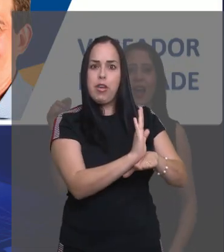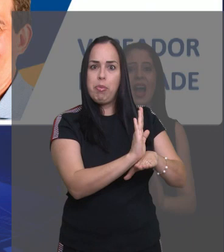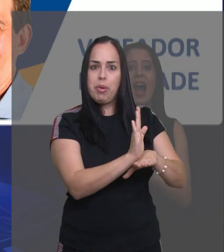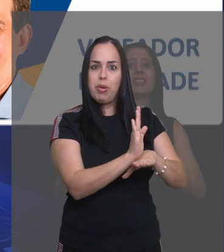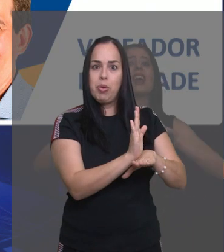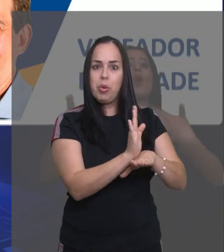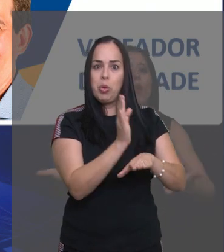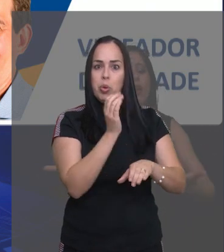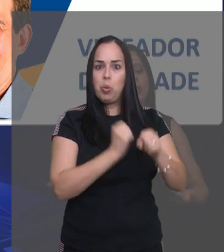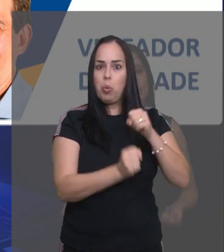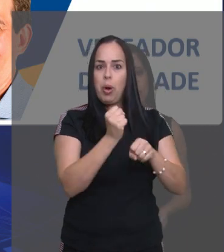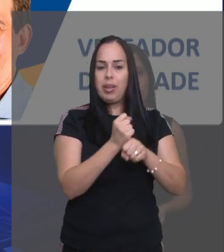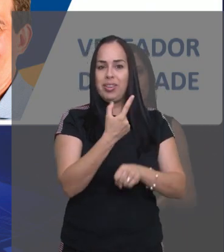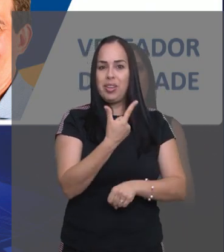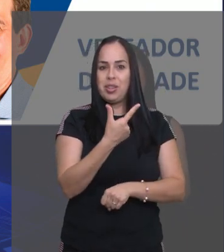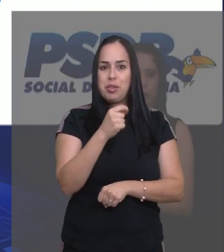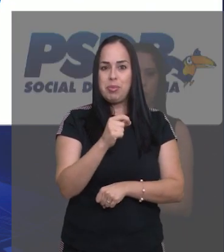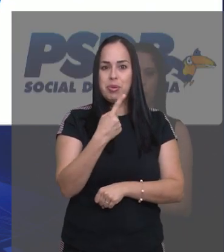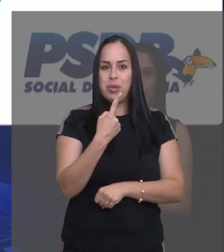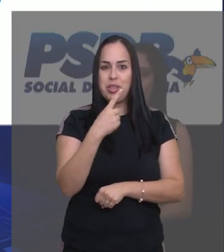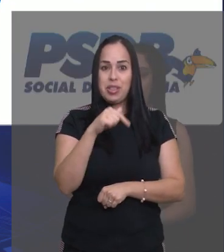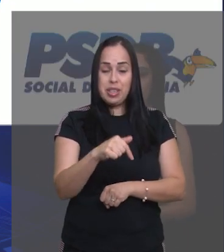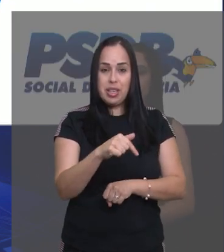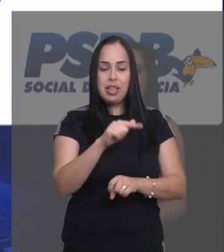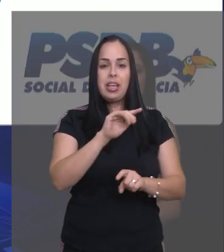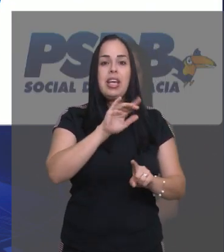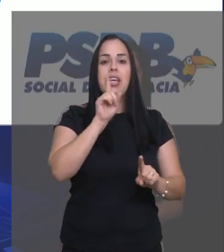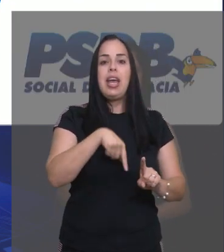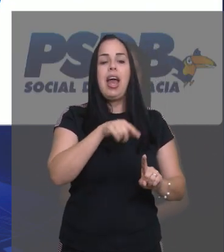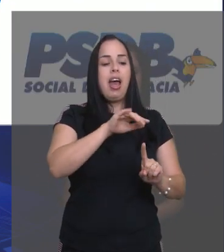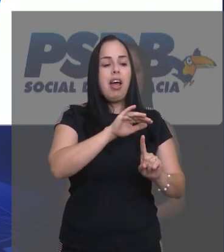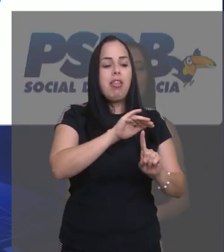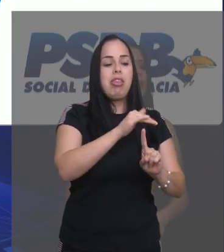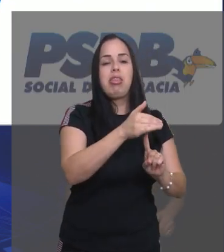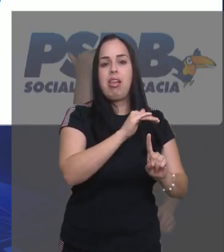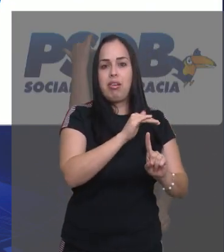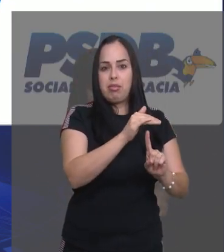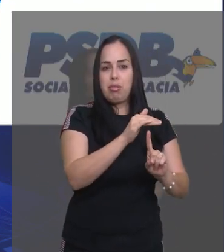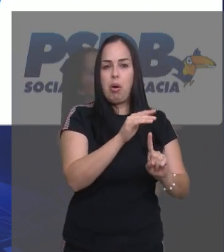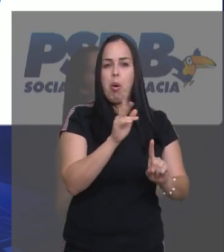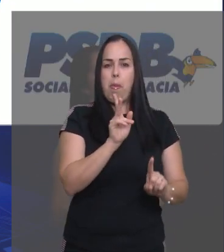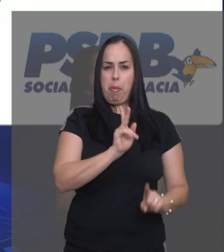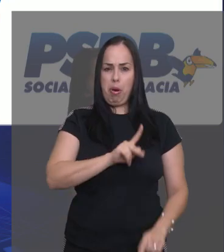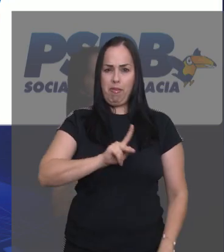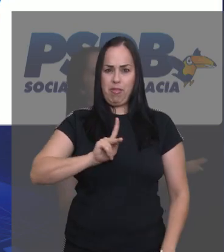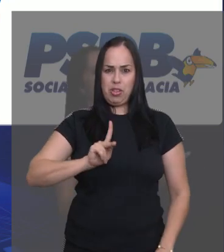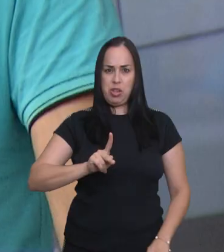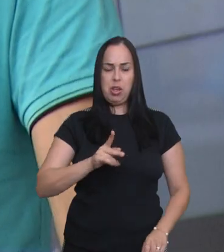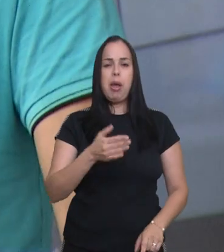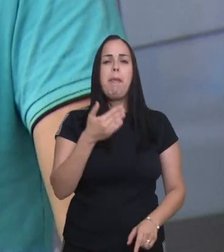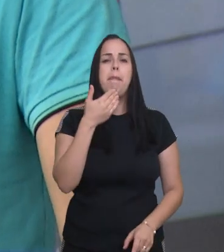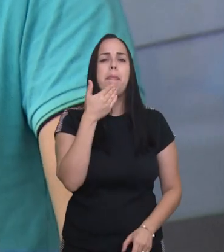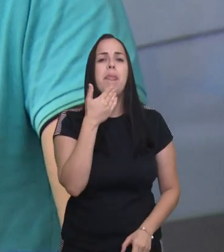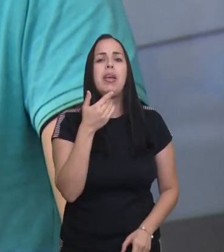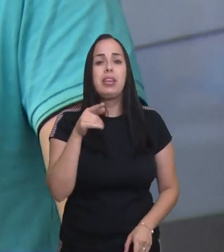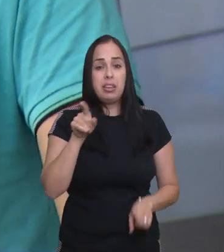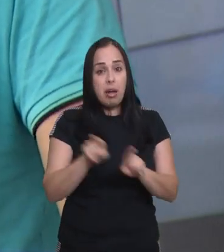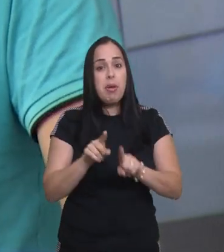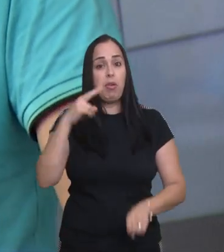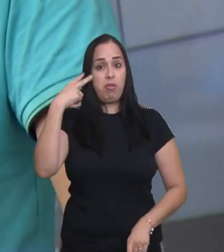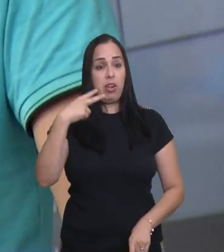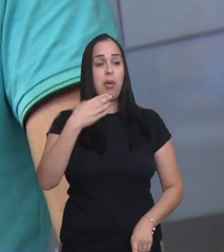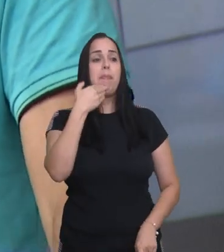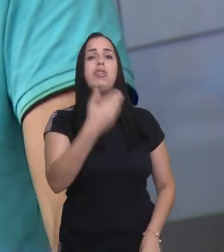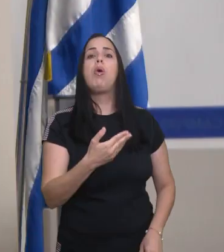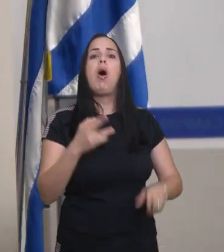filme lançado no ano de 2017 que retrata um ato de pedofilia cometido por um professor e pediu mais